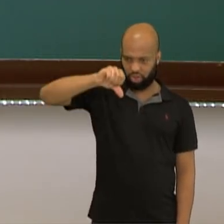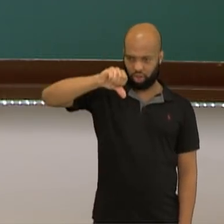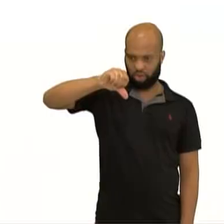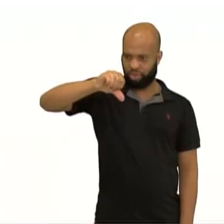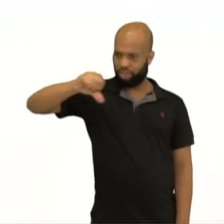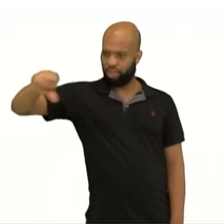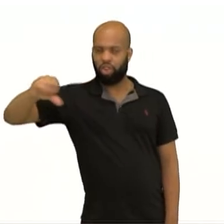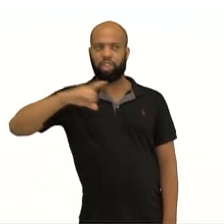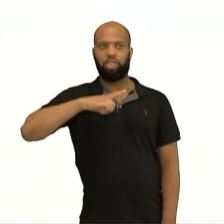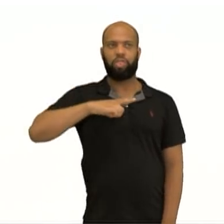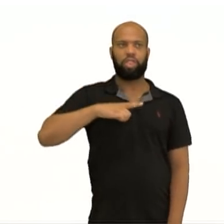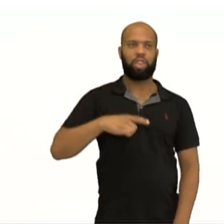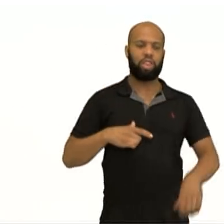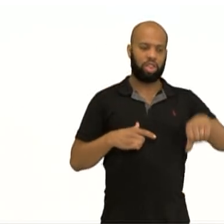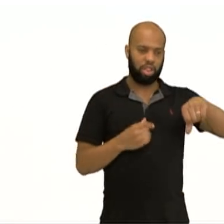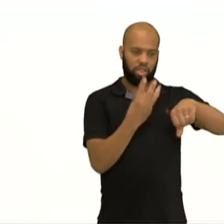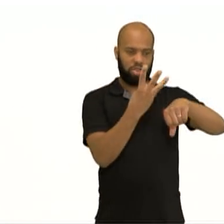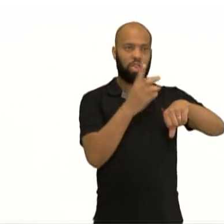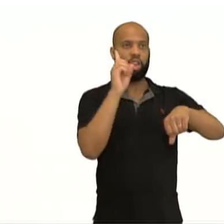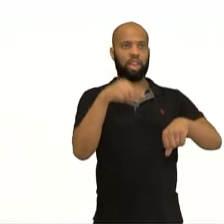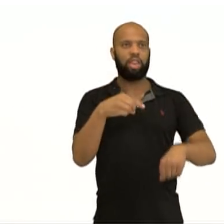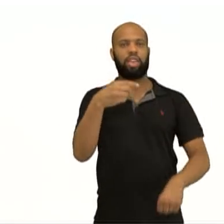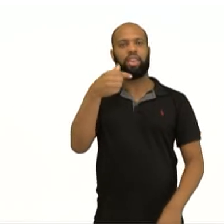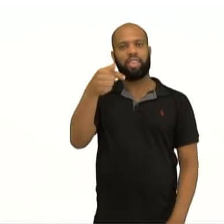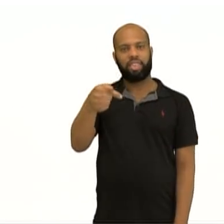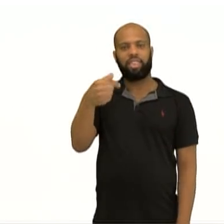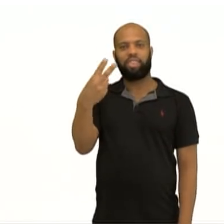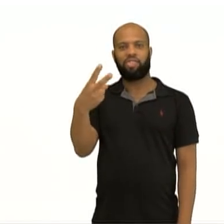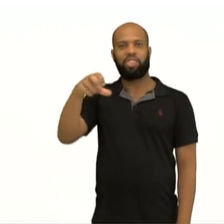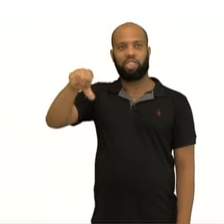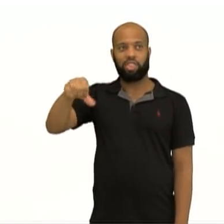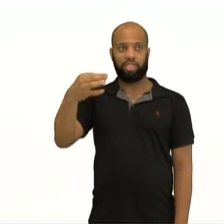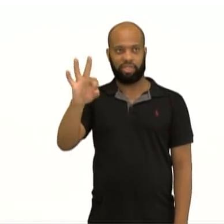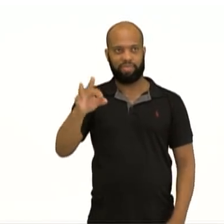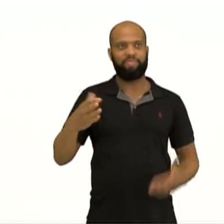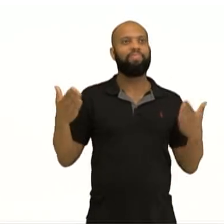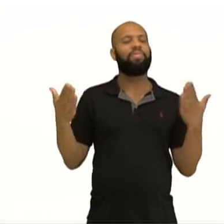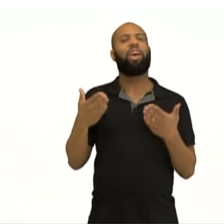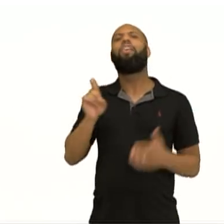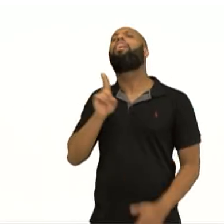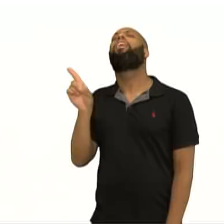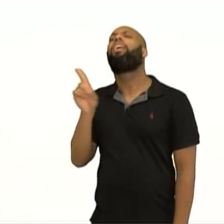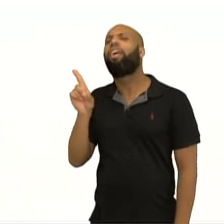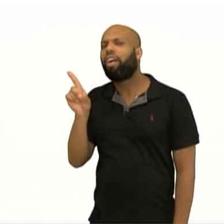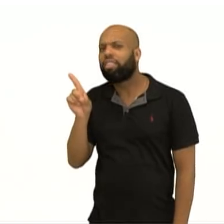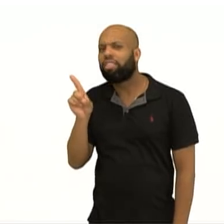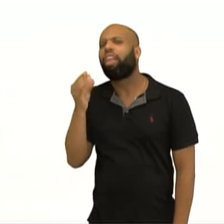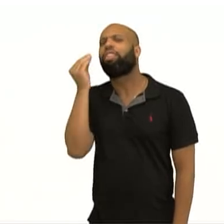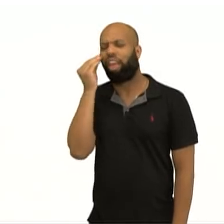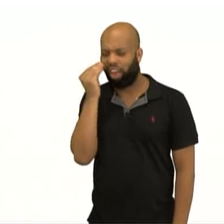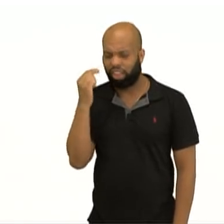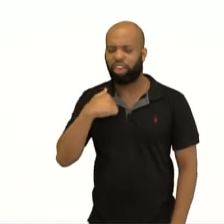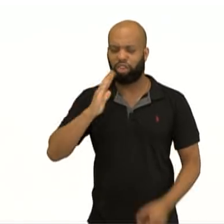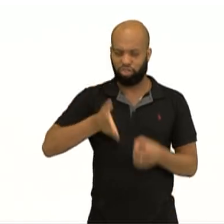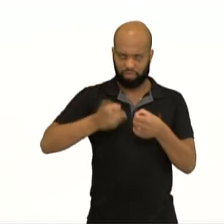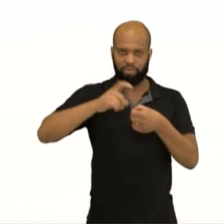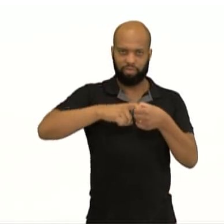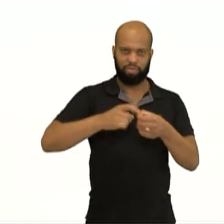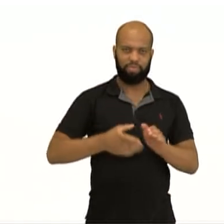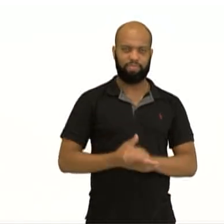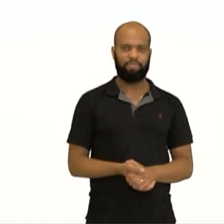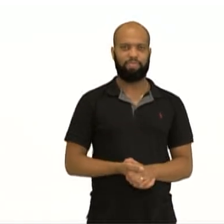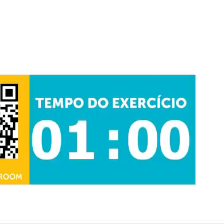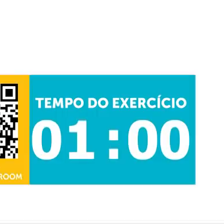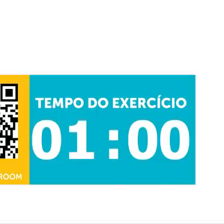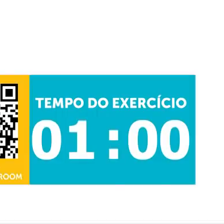seja, 9 ao cubo, 729, ok? E nessa daqui? Tempo para vocês e a gente já volta.